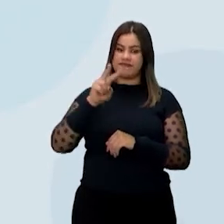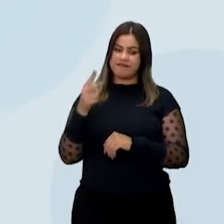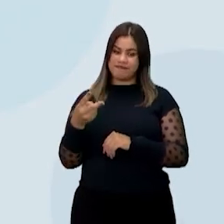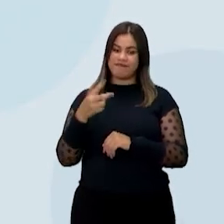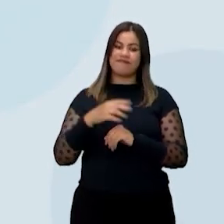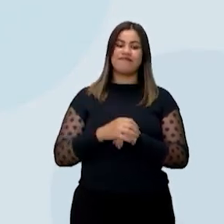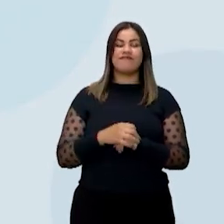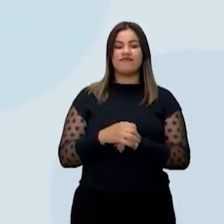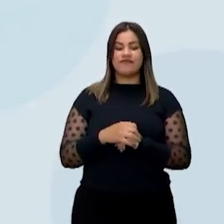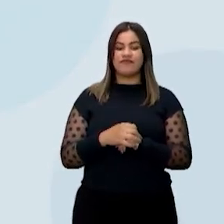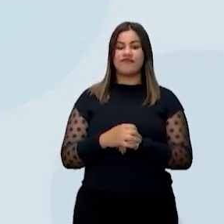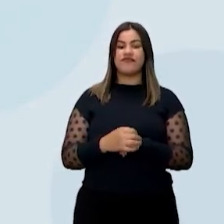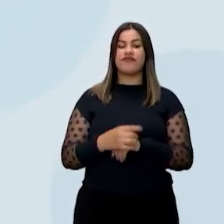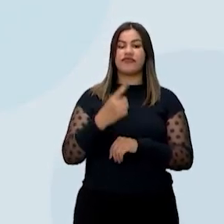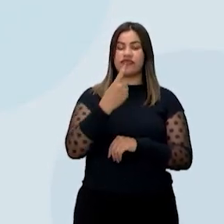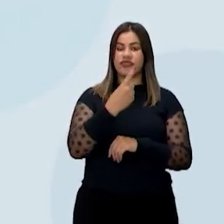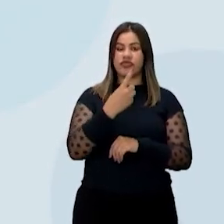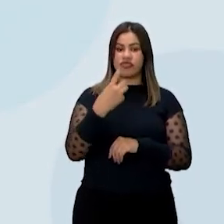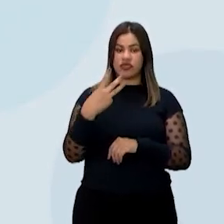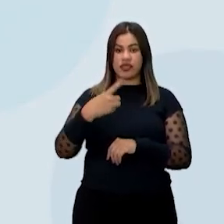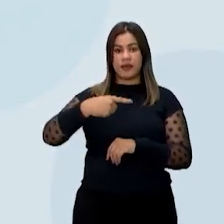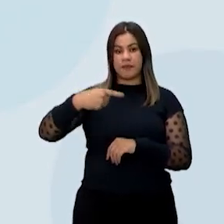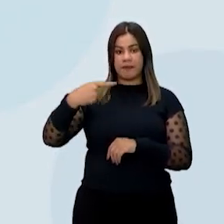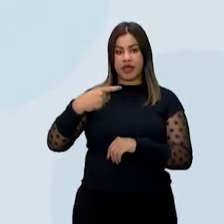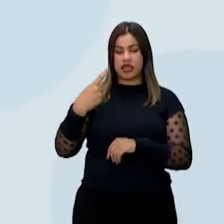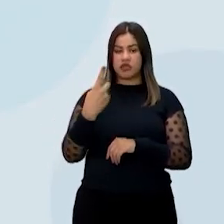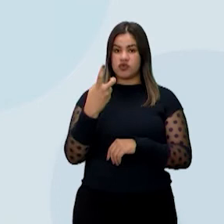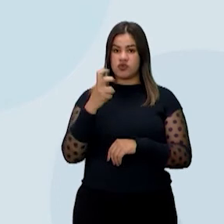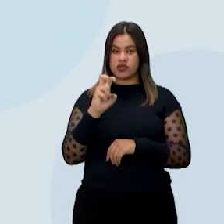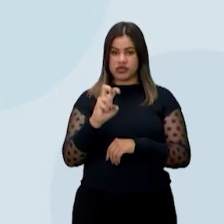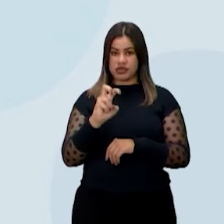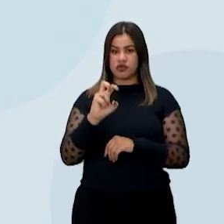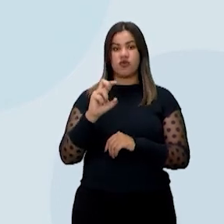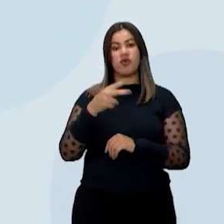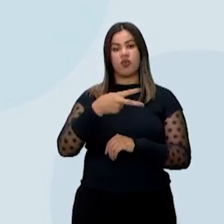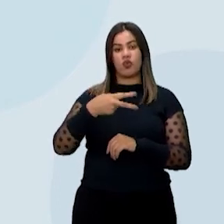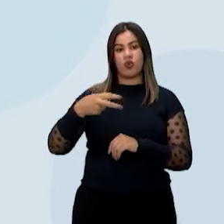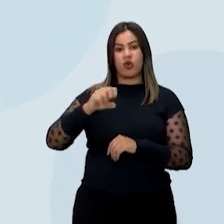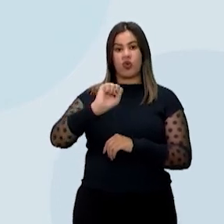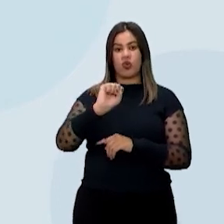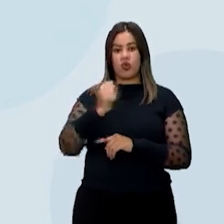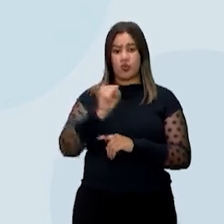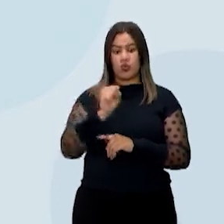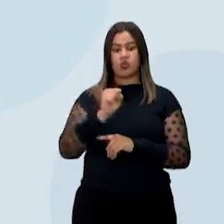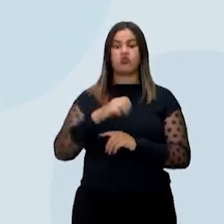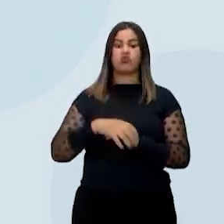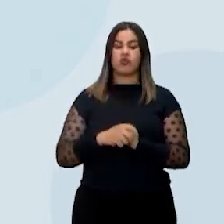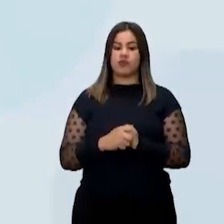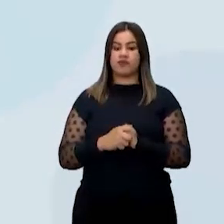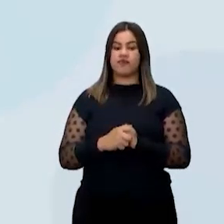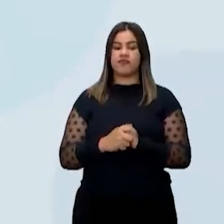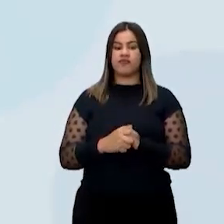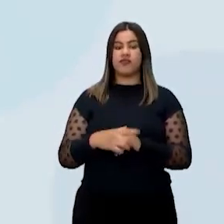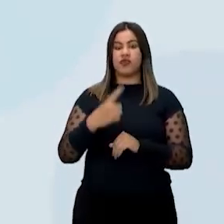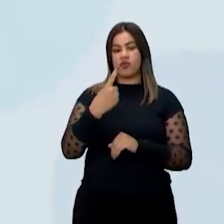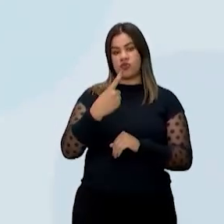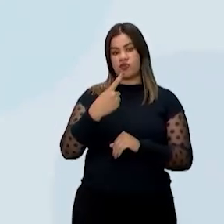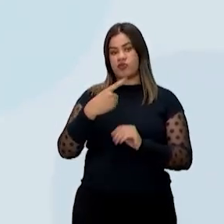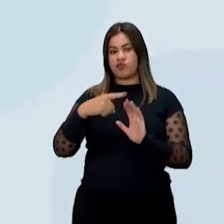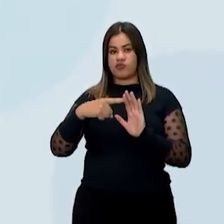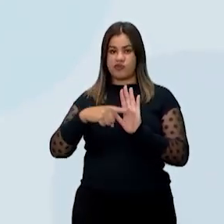2. Então ficou 13 tira 5. 13 tira 5, 8. 1 tira nada,